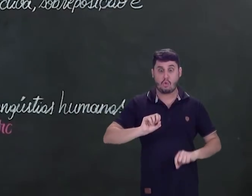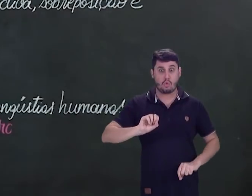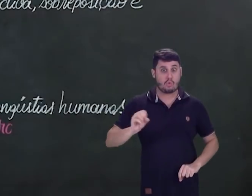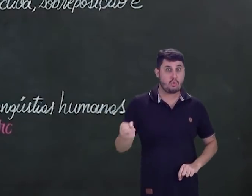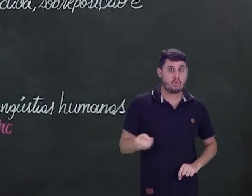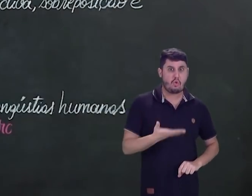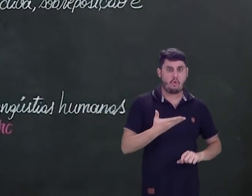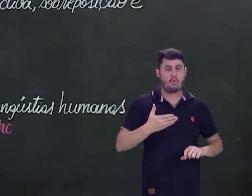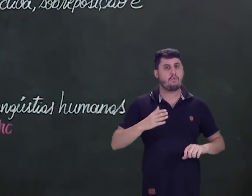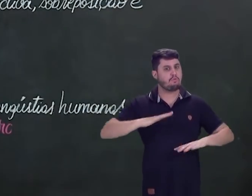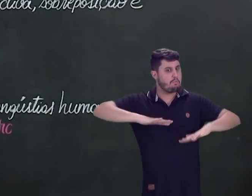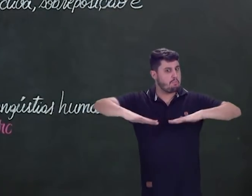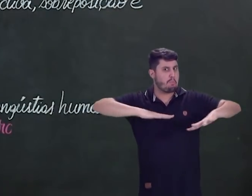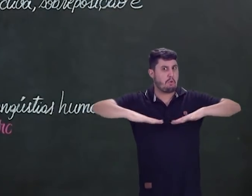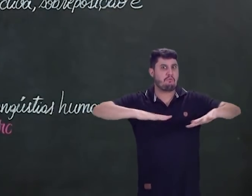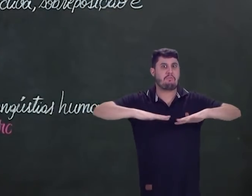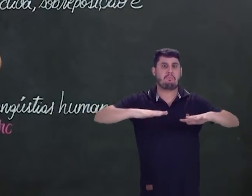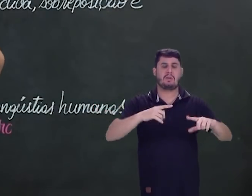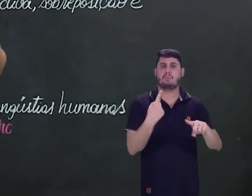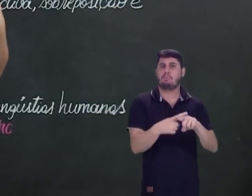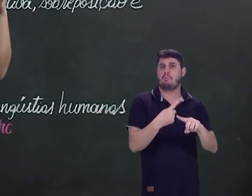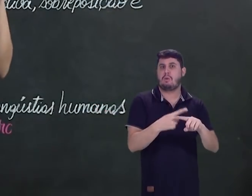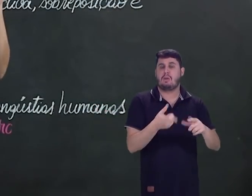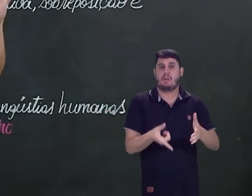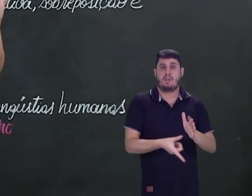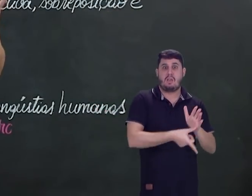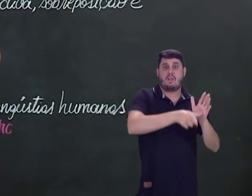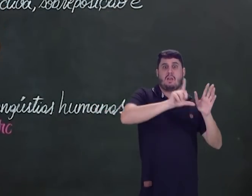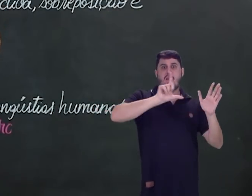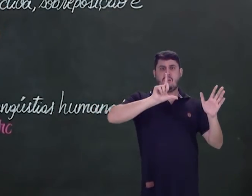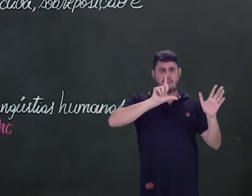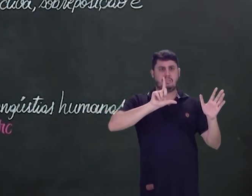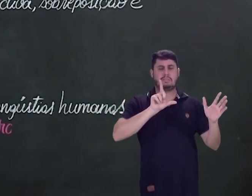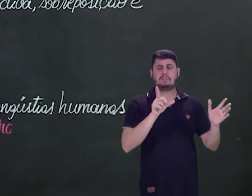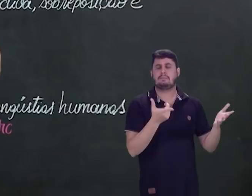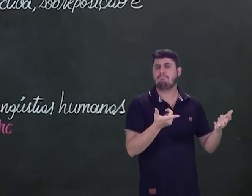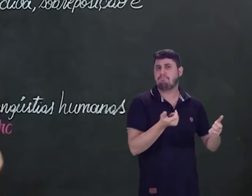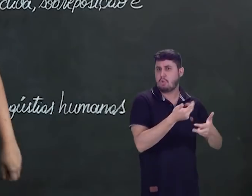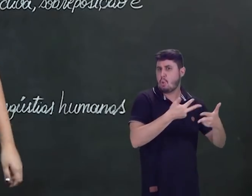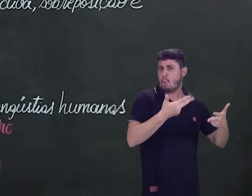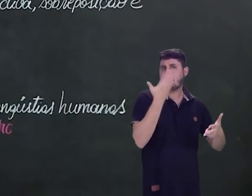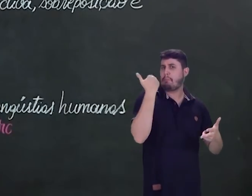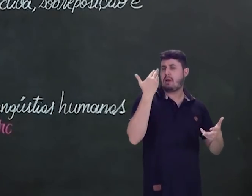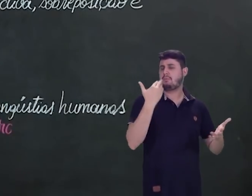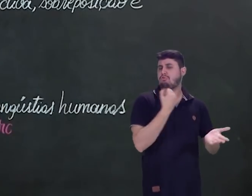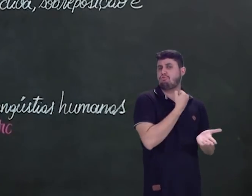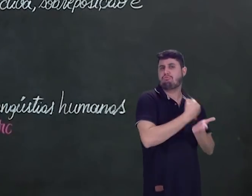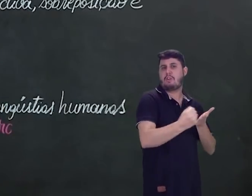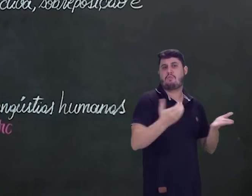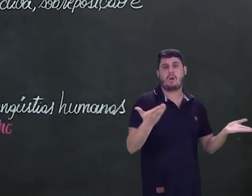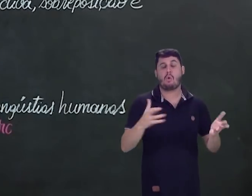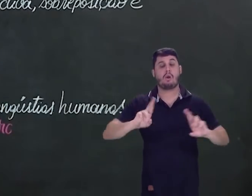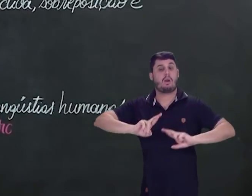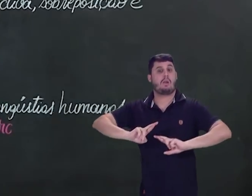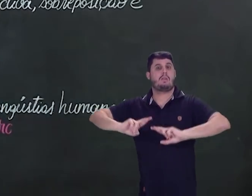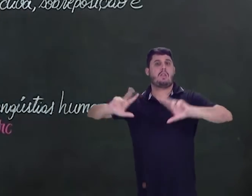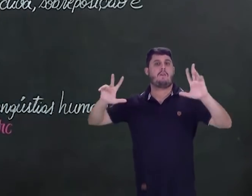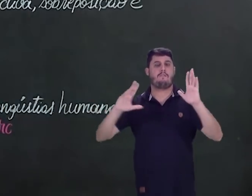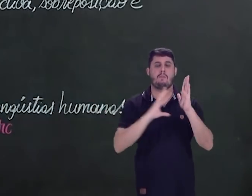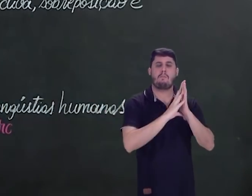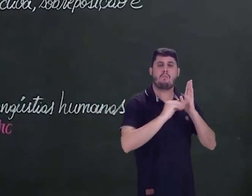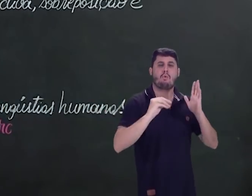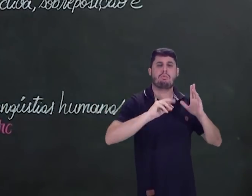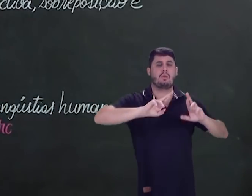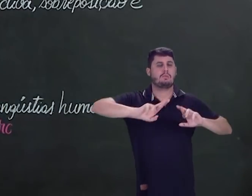eles querem romper totalmente com a ideia de clássico. Assim, esquece o passado, vamos olhar para frente agora. Então, existem vários